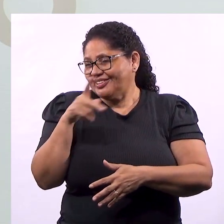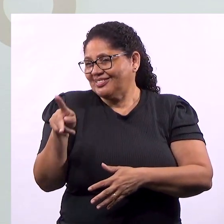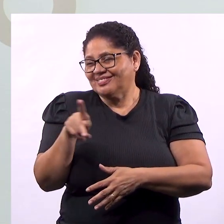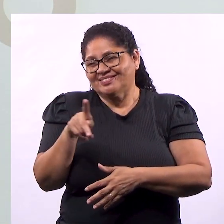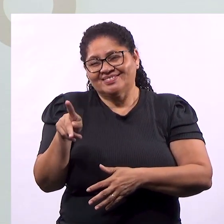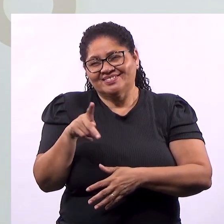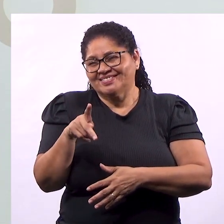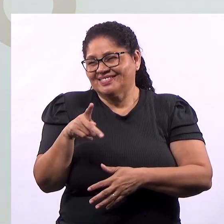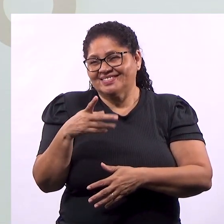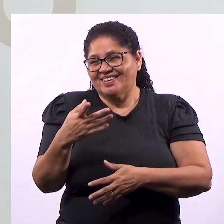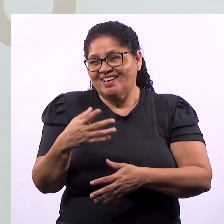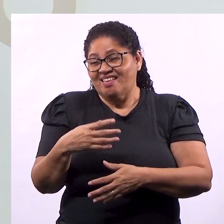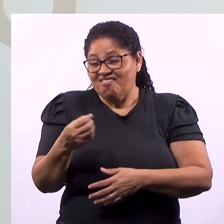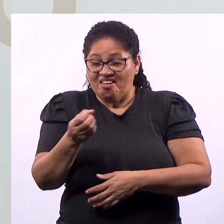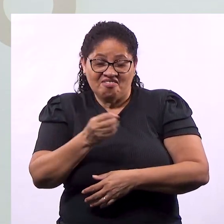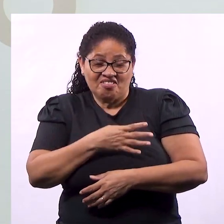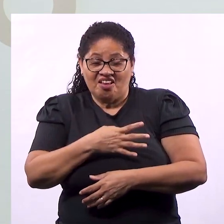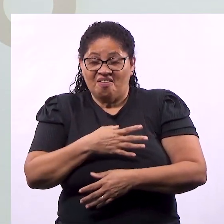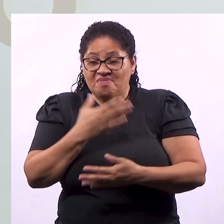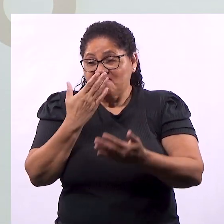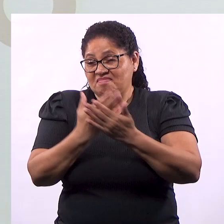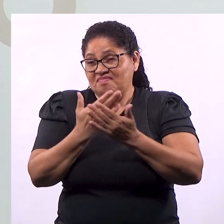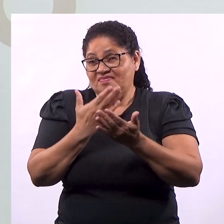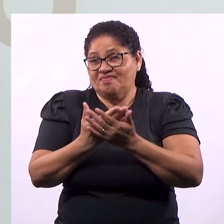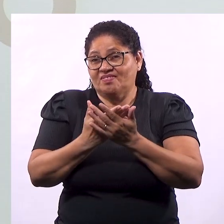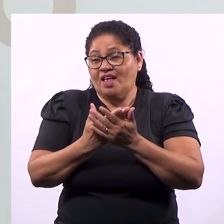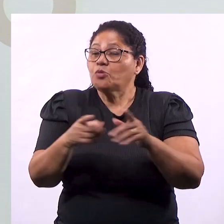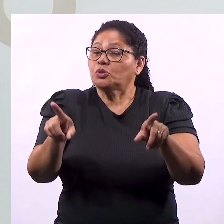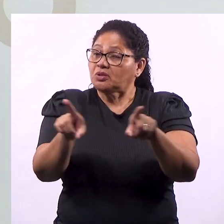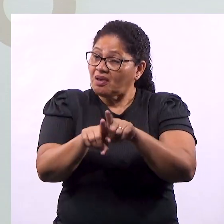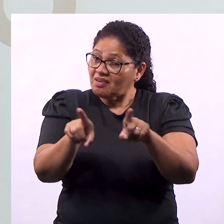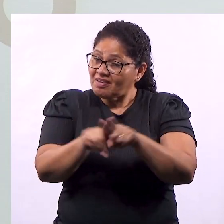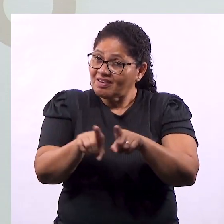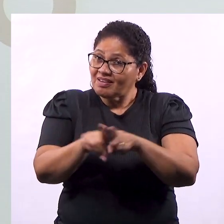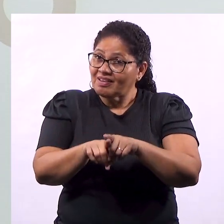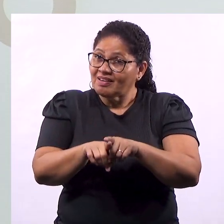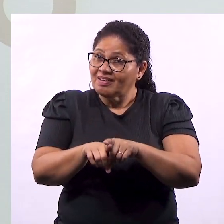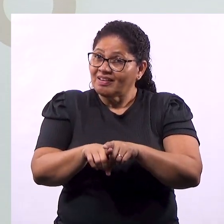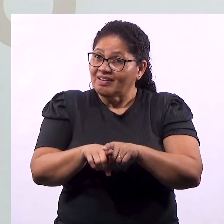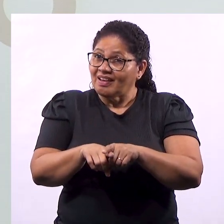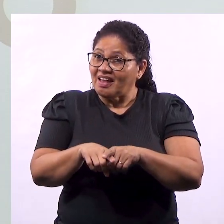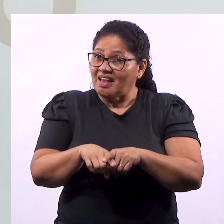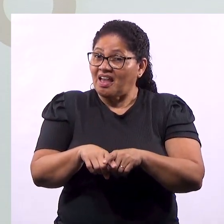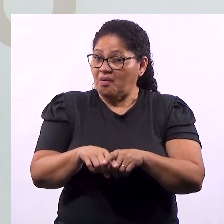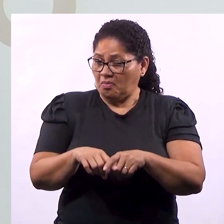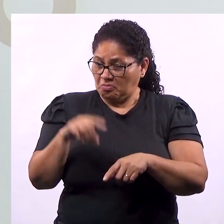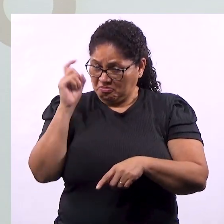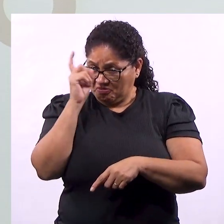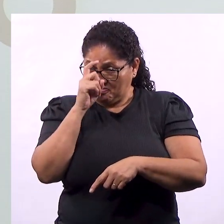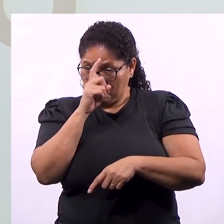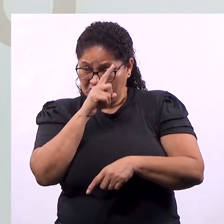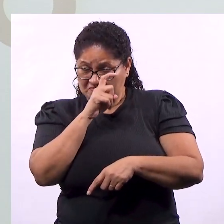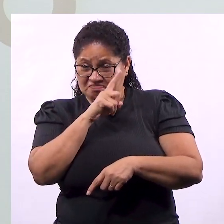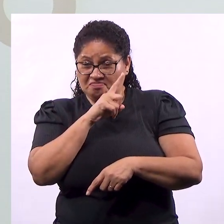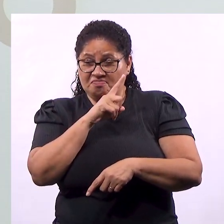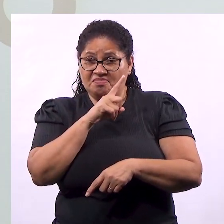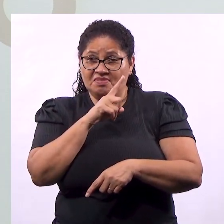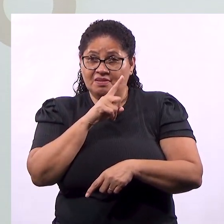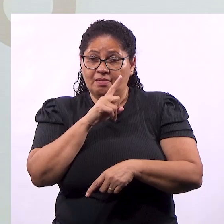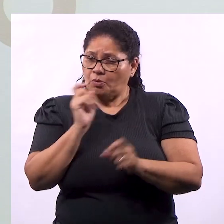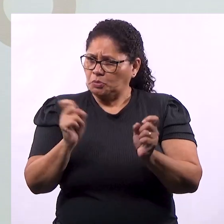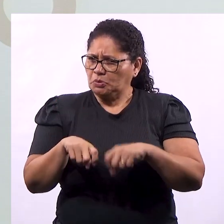professora Nossa eu quero avaliação renovável nas minhas aulas Eu também mas ela é muito mais difícil de fazer